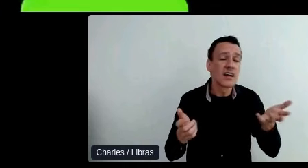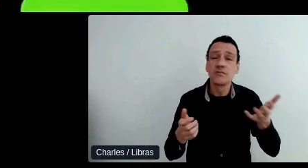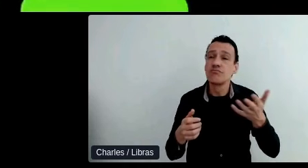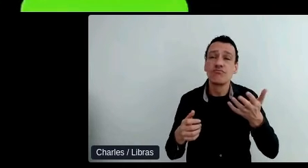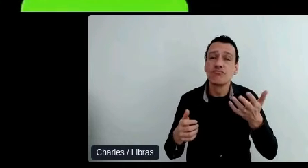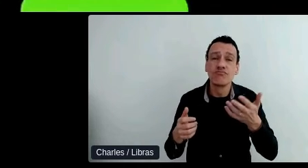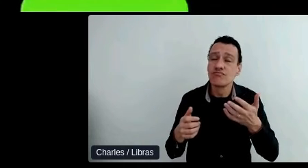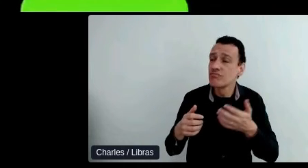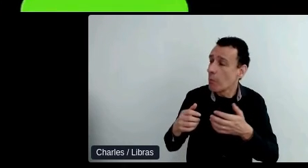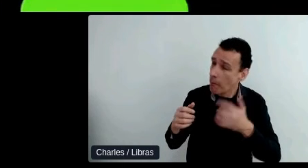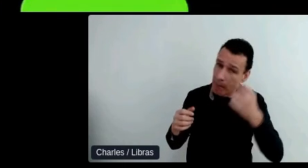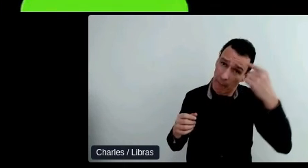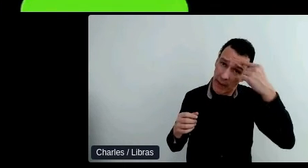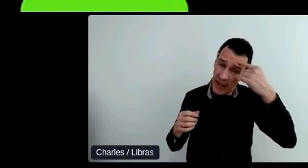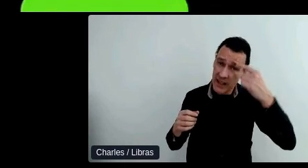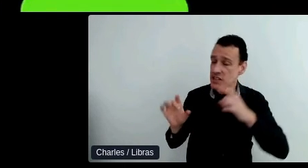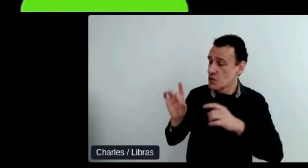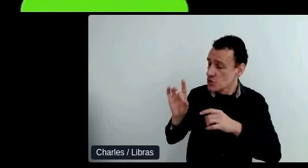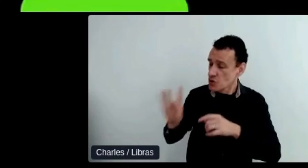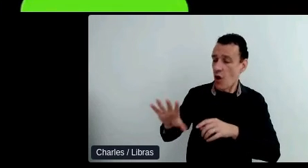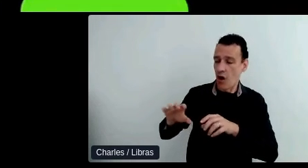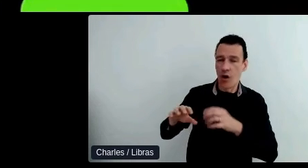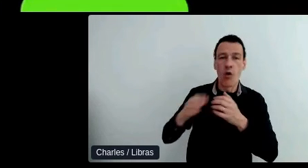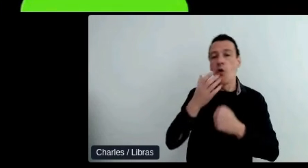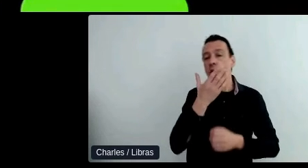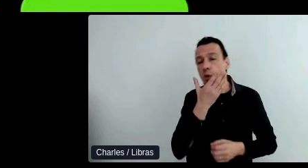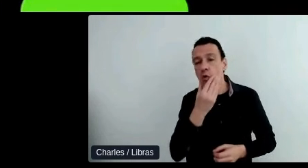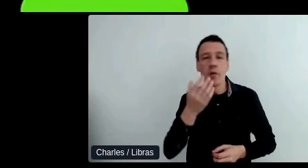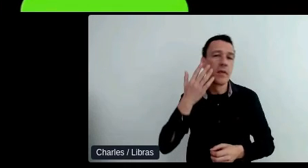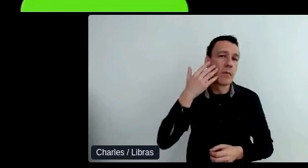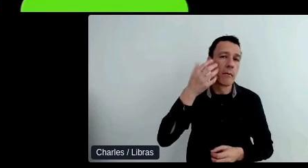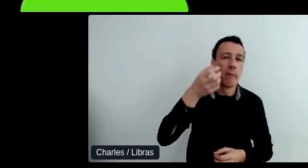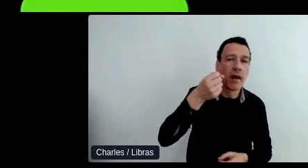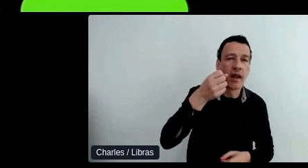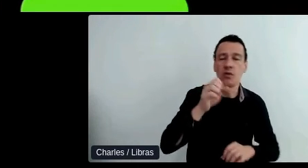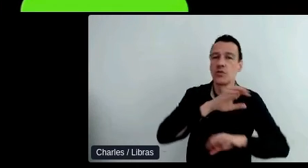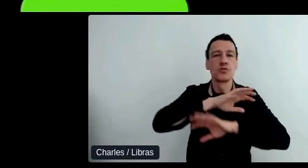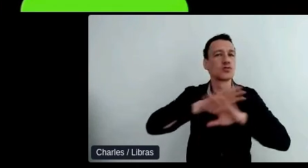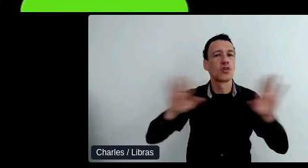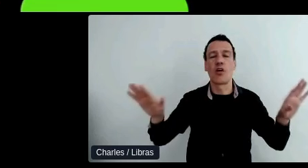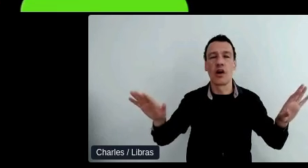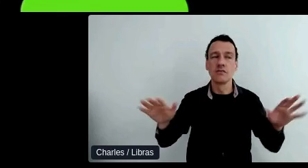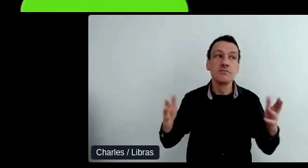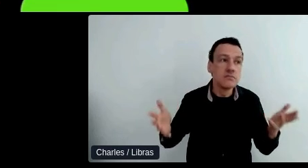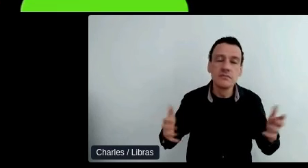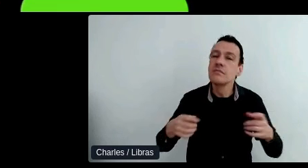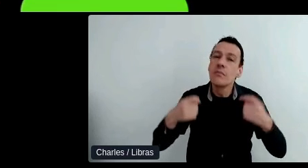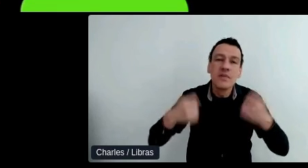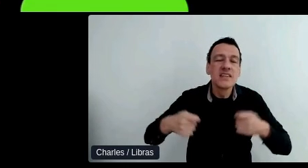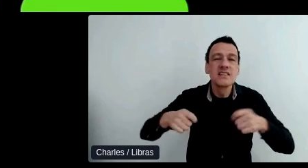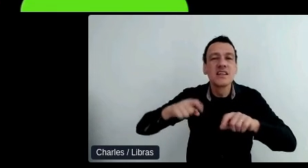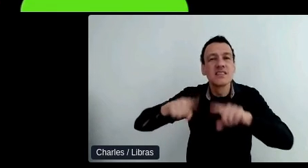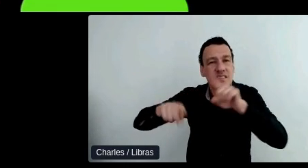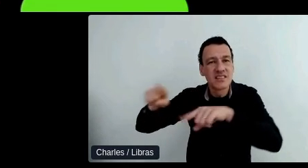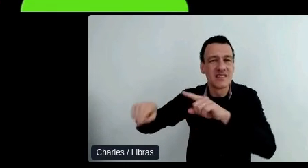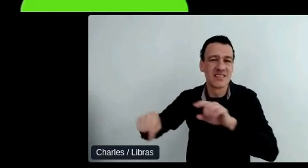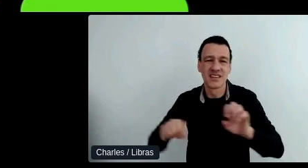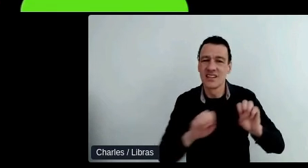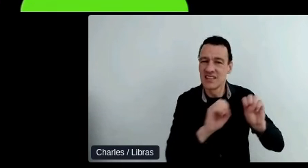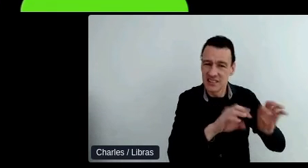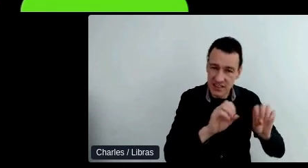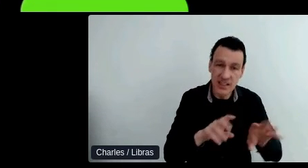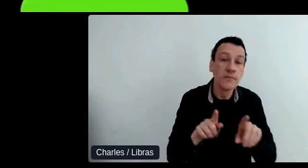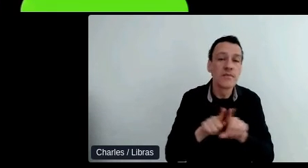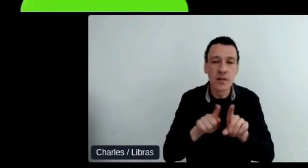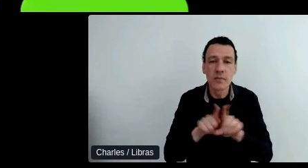o mundo de verdade, não aquilo que as pessoas pensam que é o mundo. Tem que testar e validar para garantir que